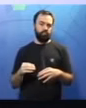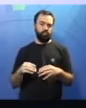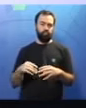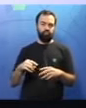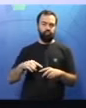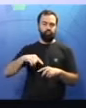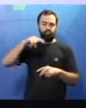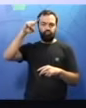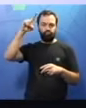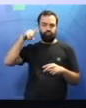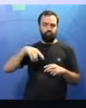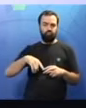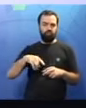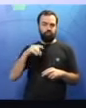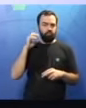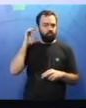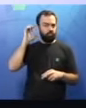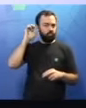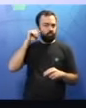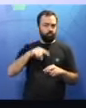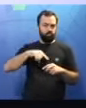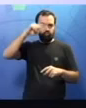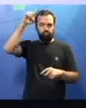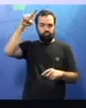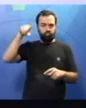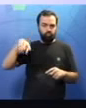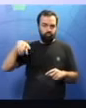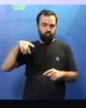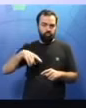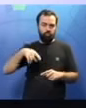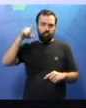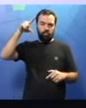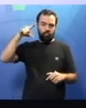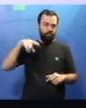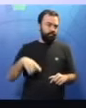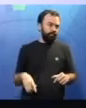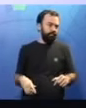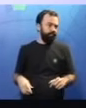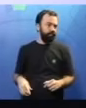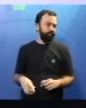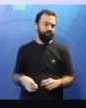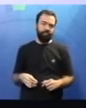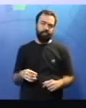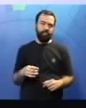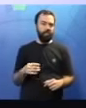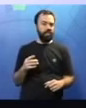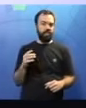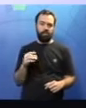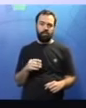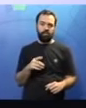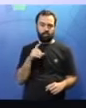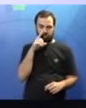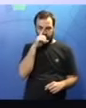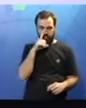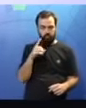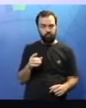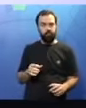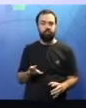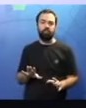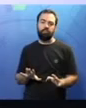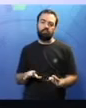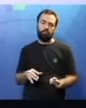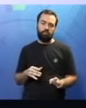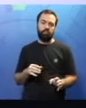o som o ruído é muito alto que ele já vai ser prejudicial. Existe um